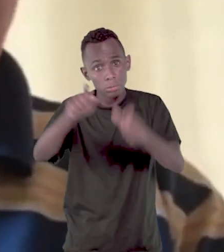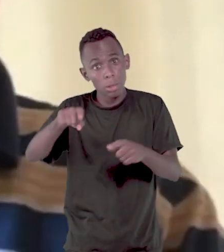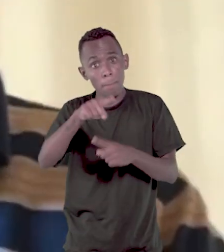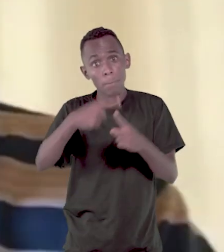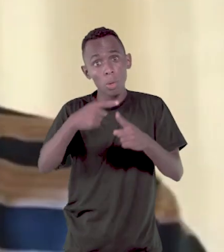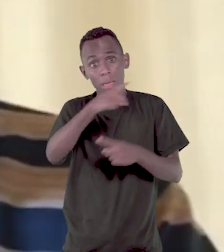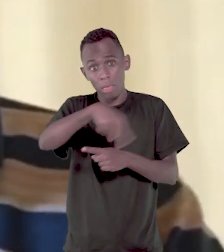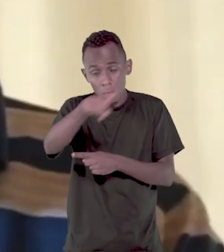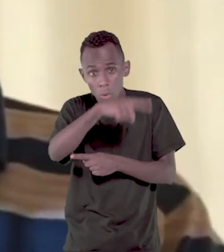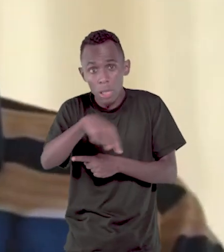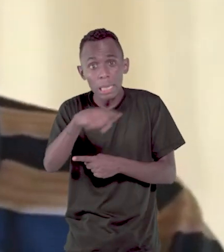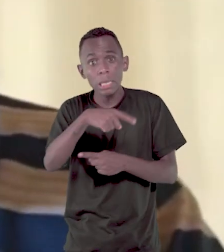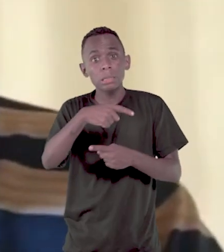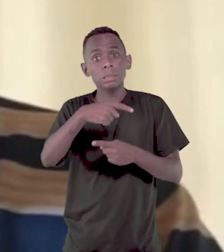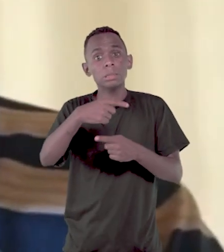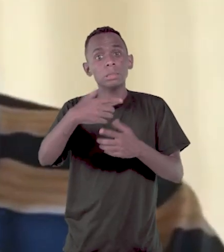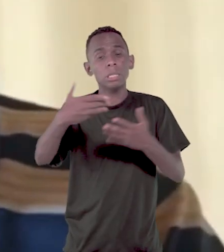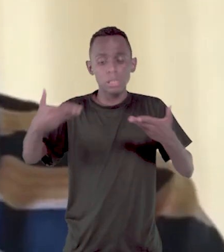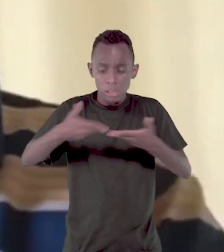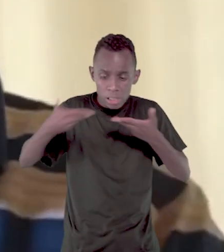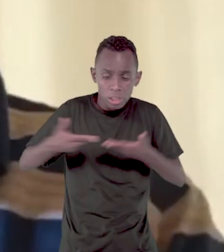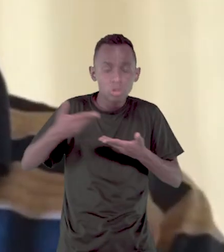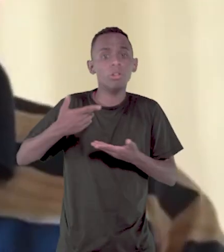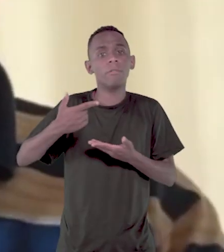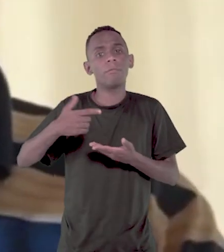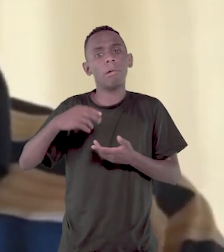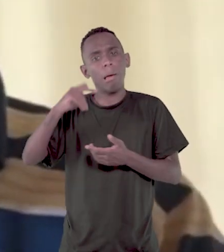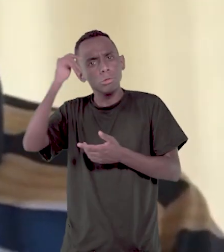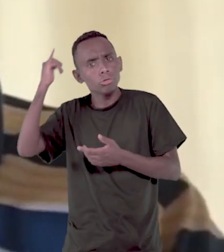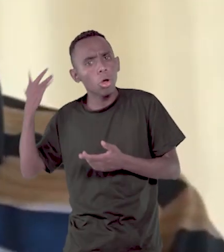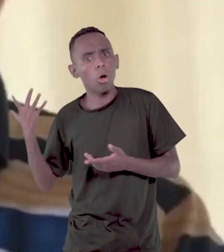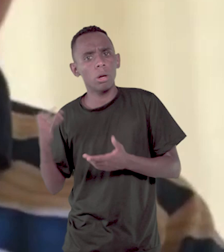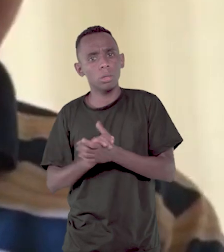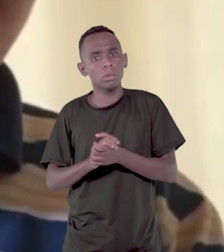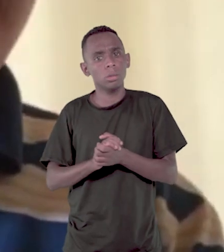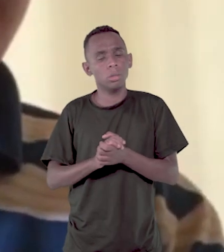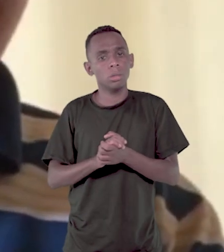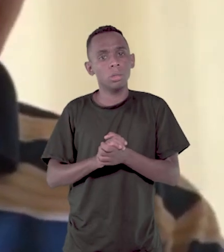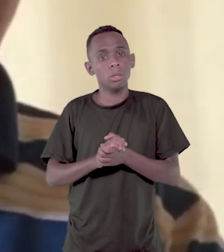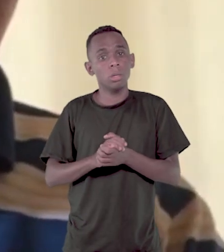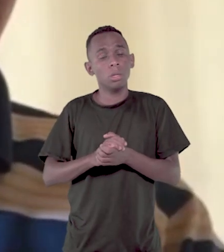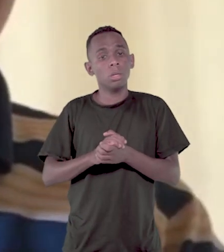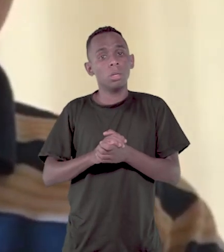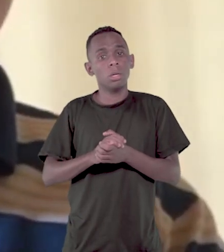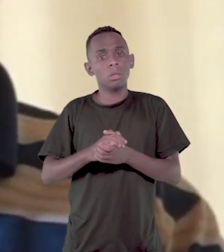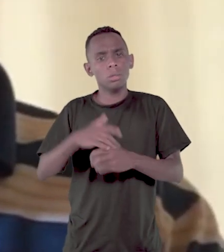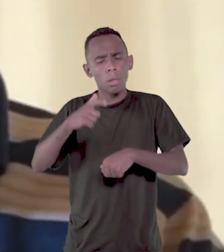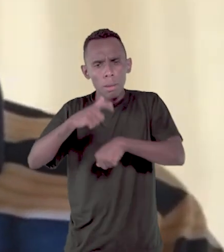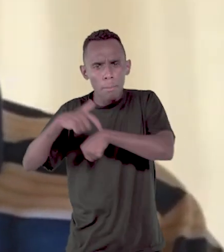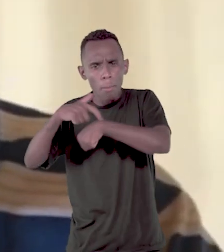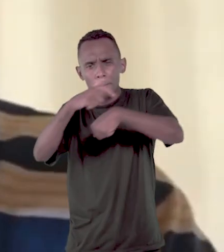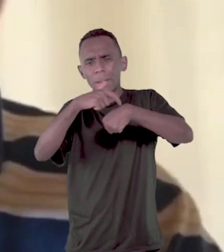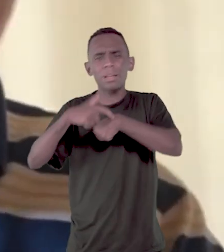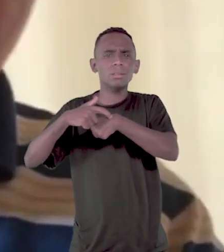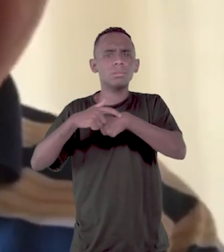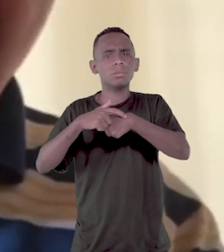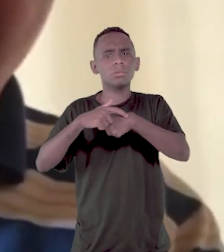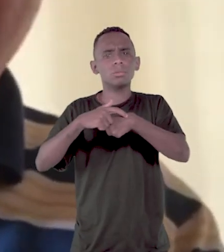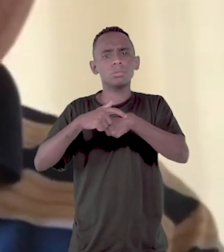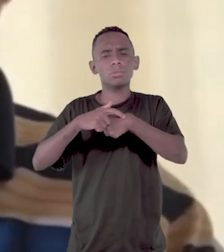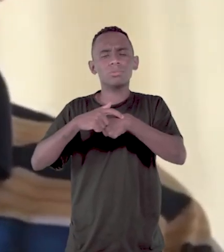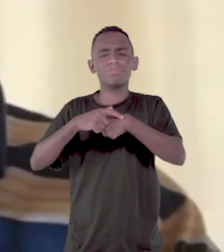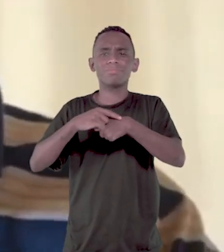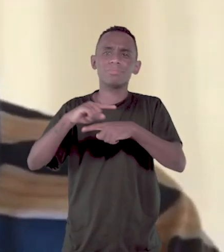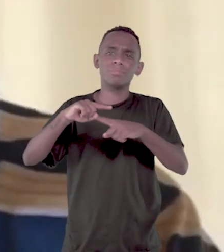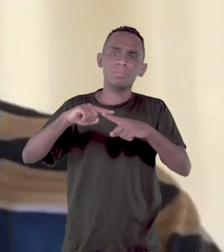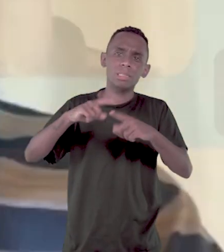pessoas que alimentam os seus livros, né? Alimentam as suas histórias. Então, aqueles momentos em que nós estivemos juntos, e infelizmente, nesses